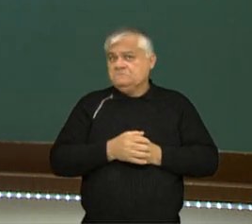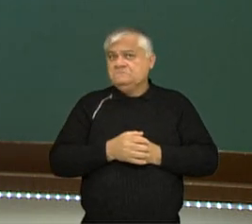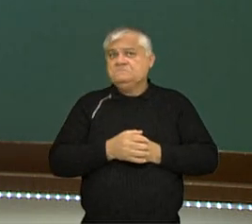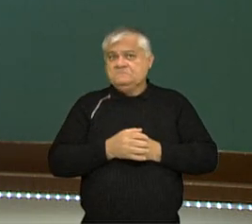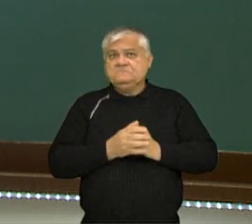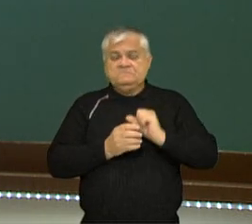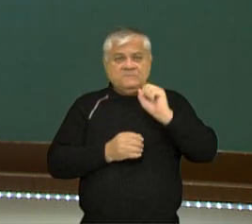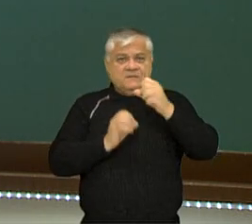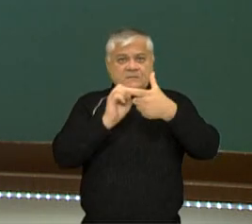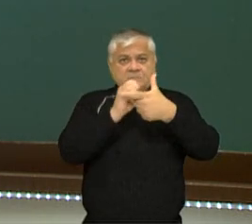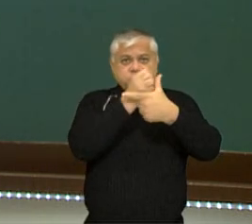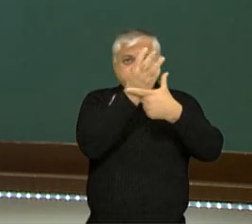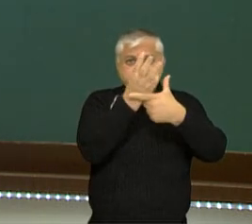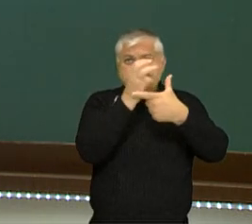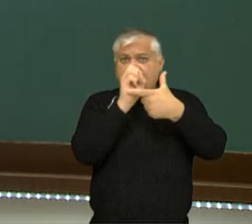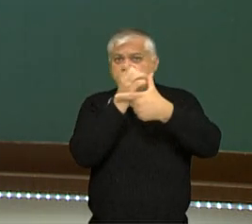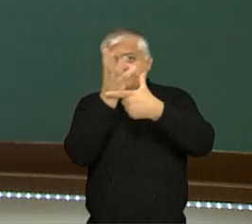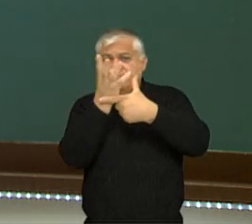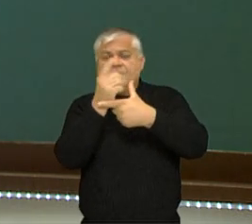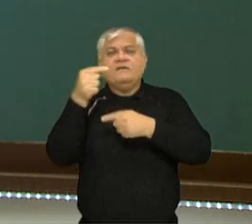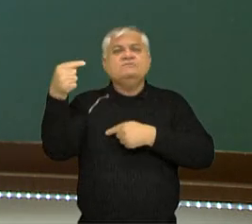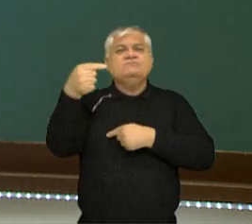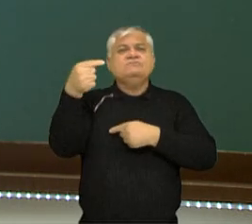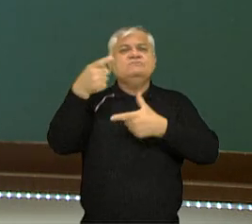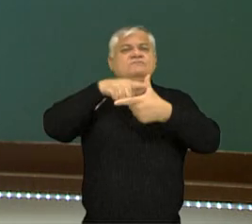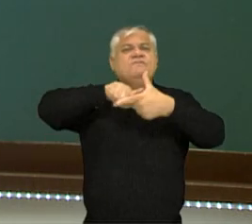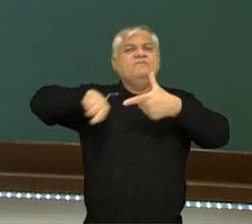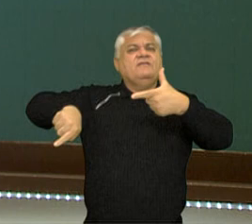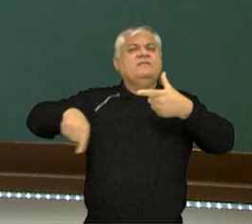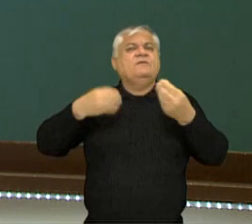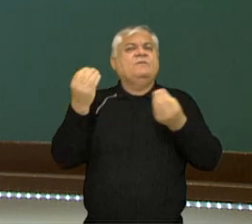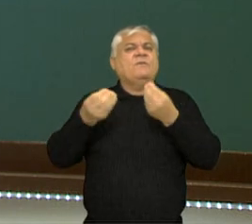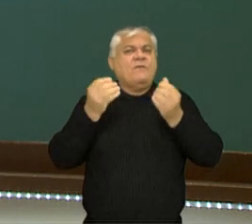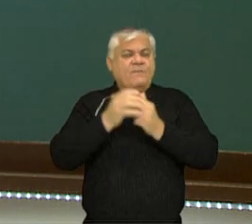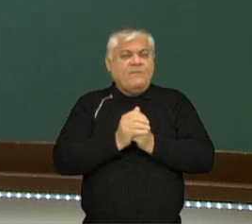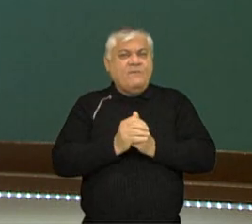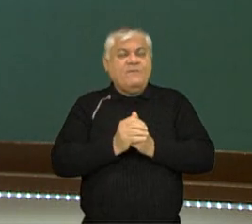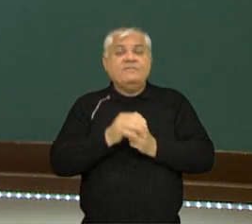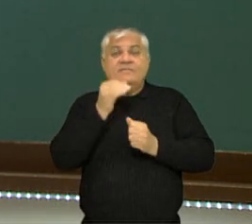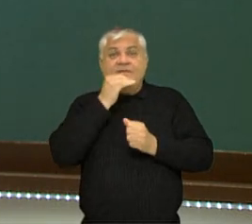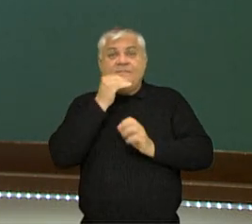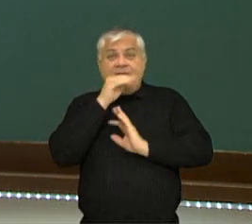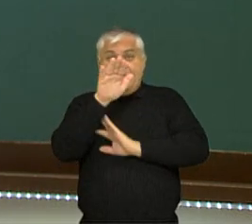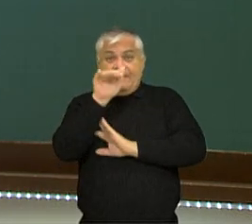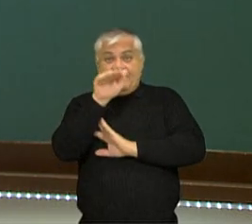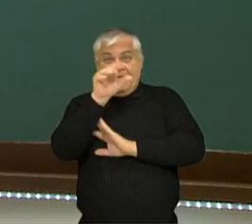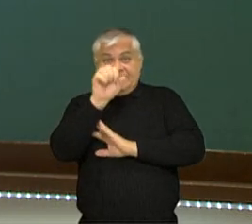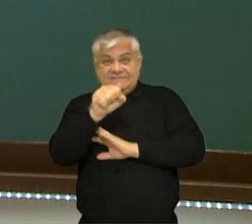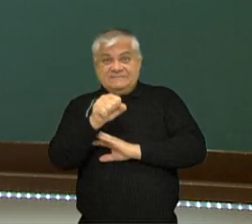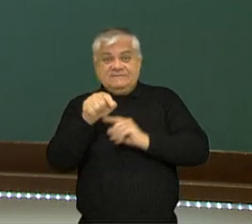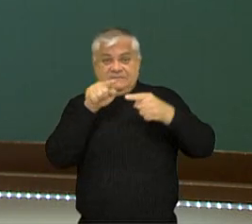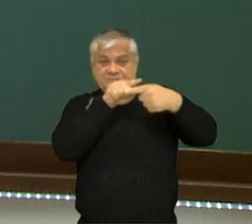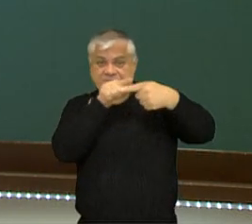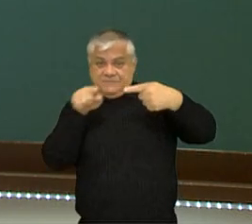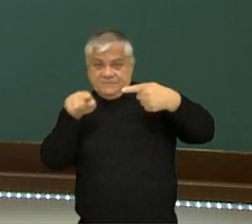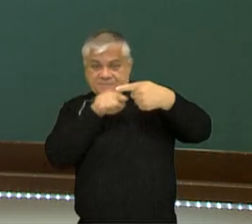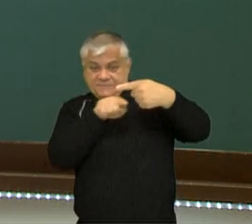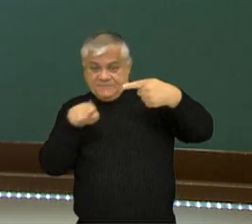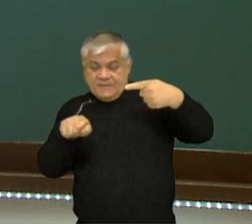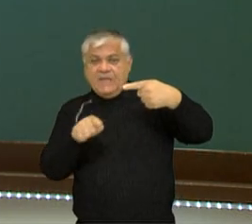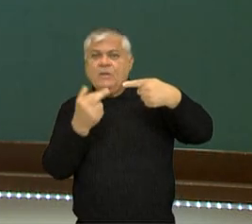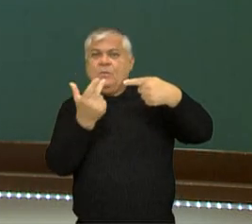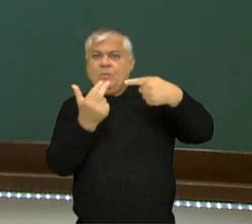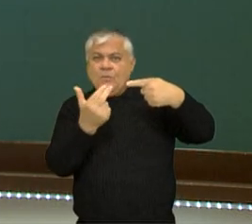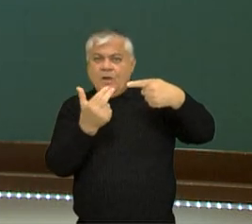de mesma base? Quando nós temos a divisão de potências de mesma base, nós conservamos a